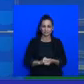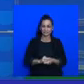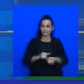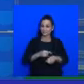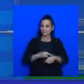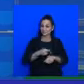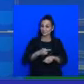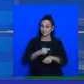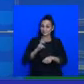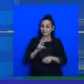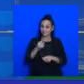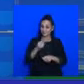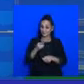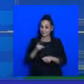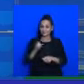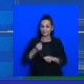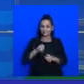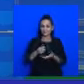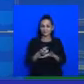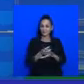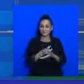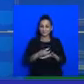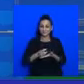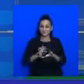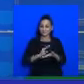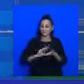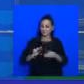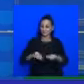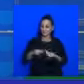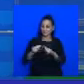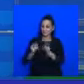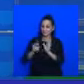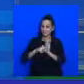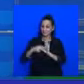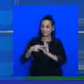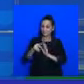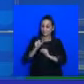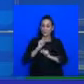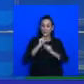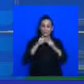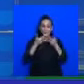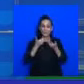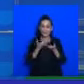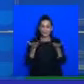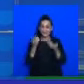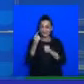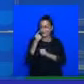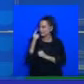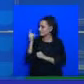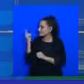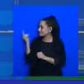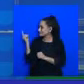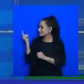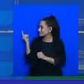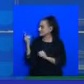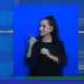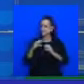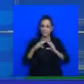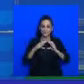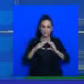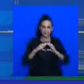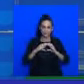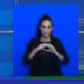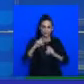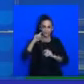E agora, o quinto e último número da quina. Este prêmio pode sair para você. Boa sorte. Bola preta,